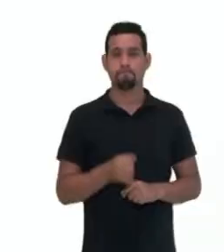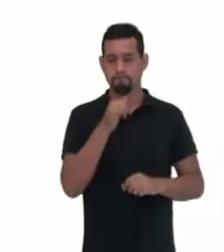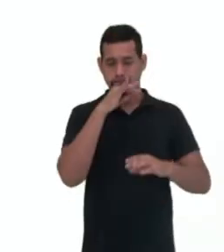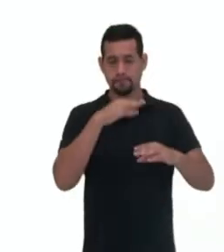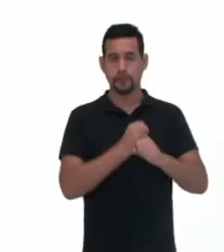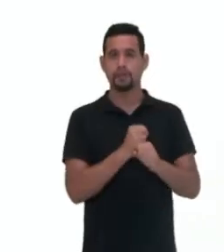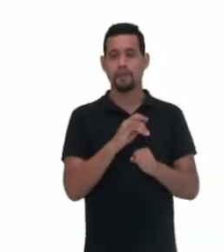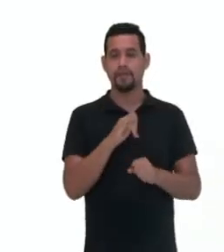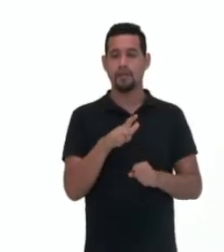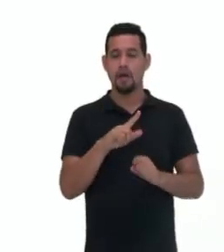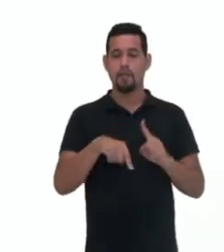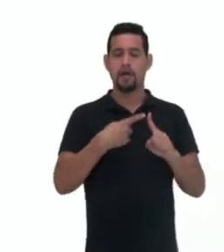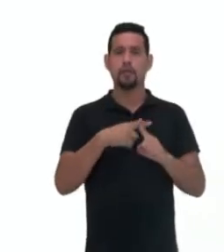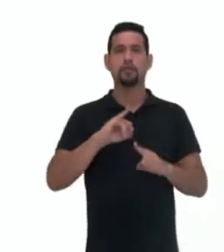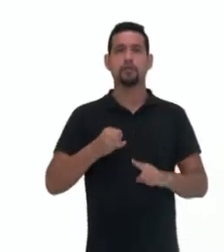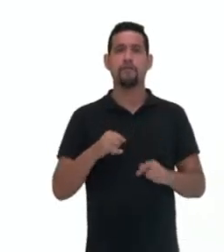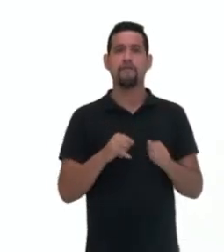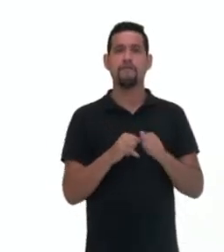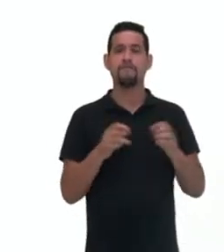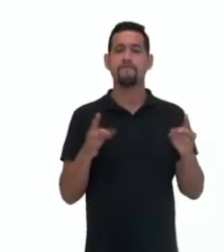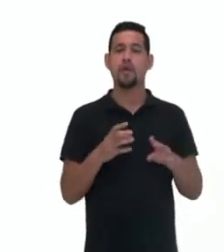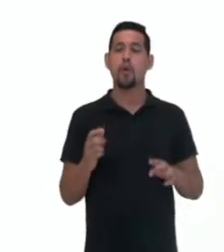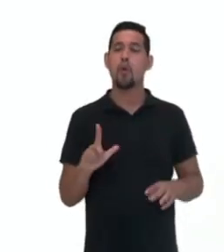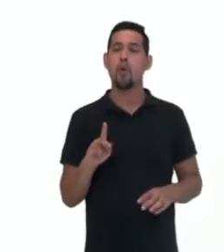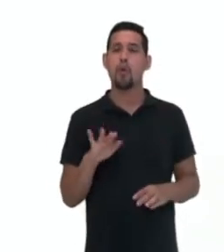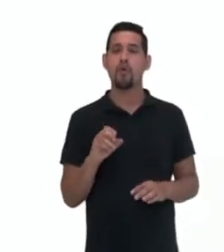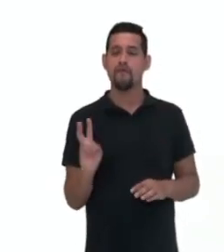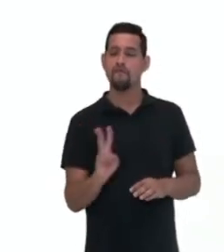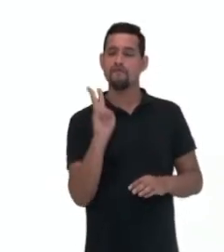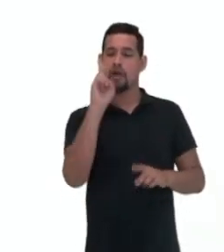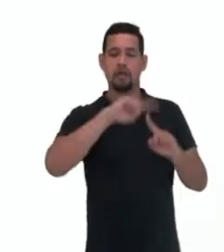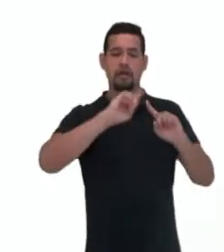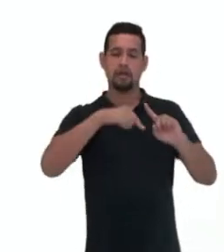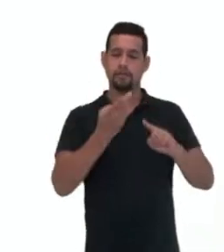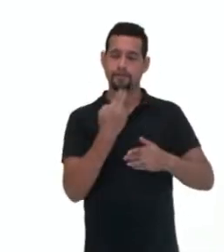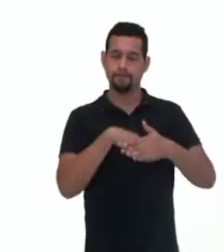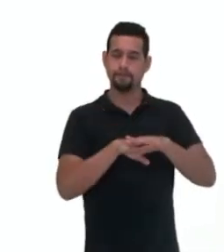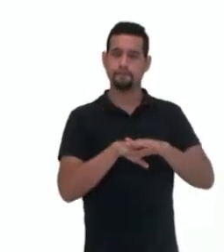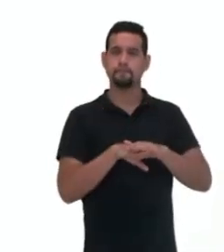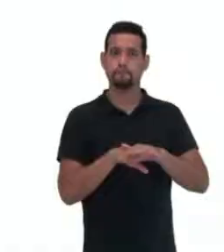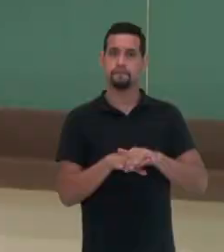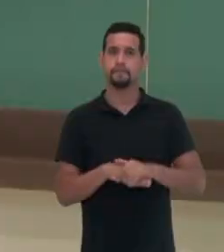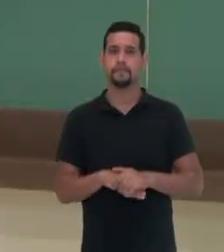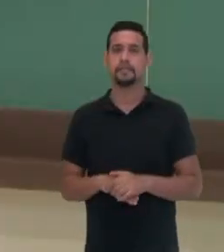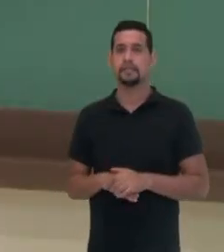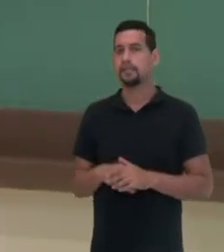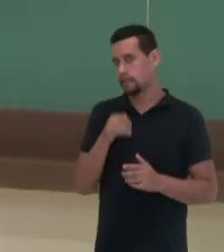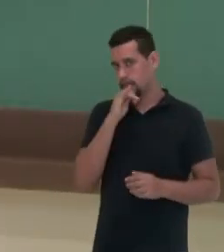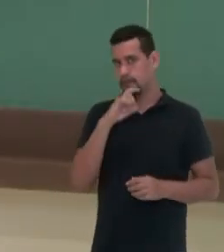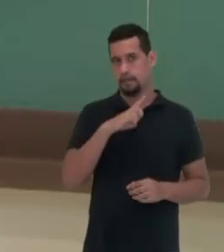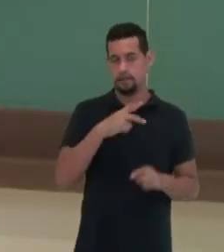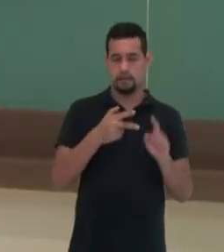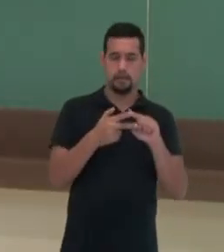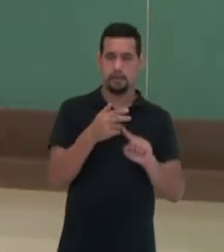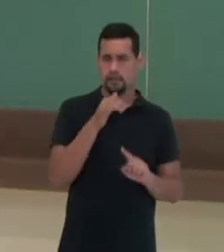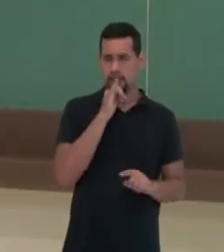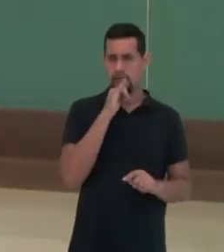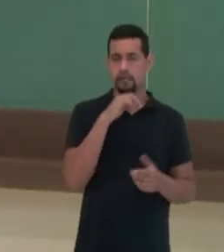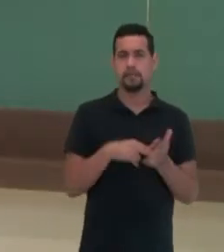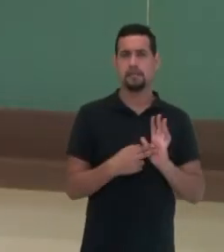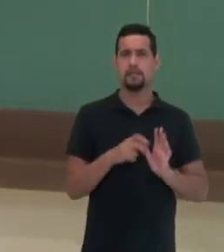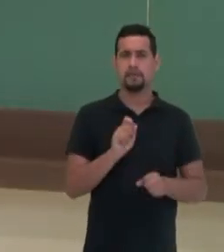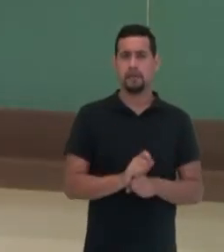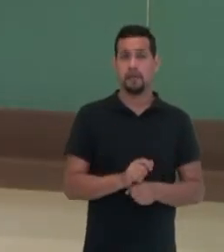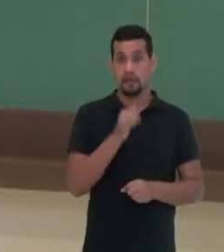do capital com o juro produzido. O lucro sobre um valor após um período de aplicação. Então, tem os 2 exemplos aqui, que é o